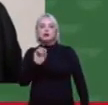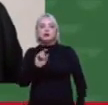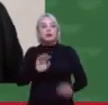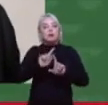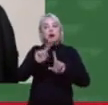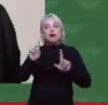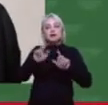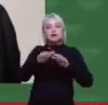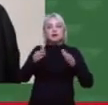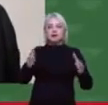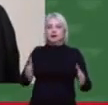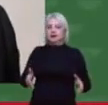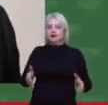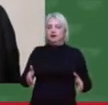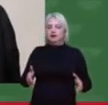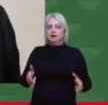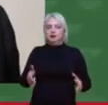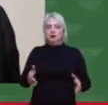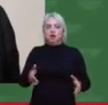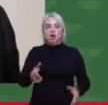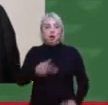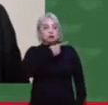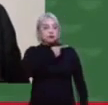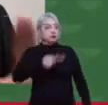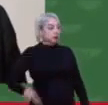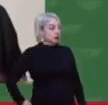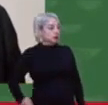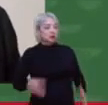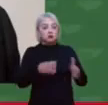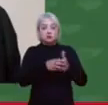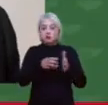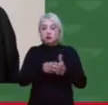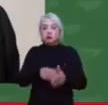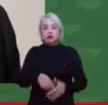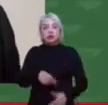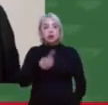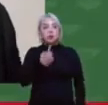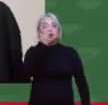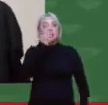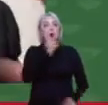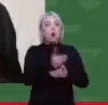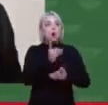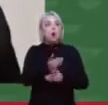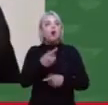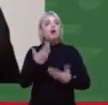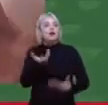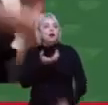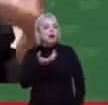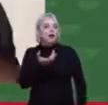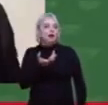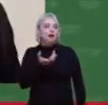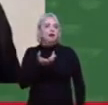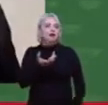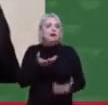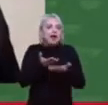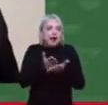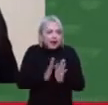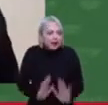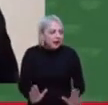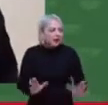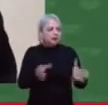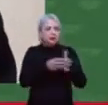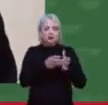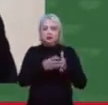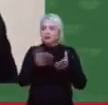bancada. Os presidentes de partido, eu não encontro um que seja favorável, porque destrói o partido, destrói a